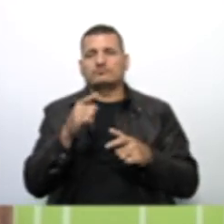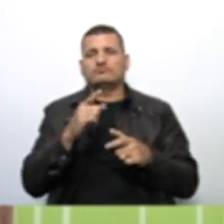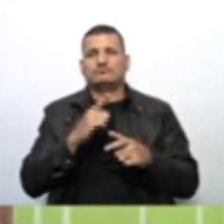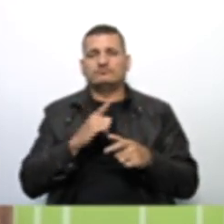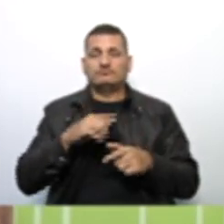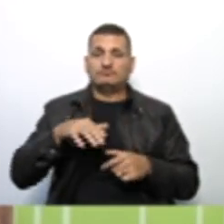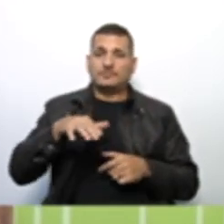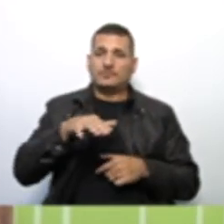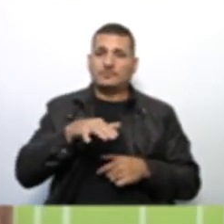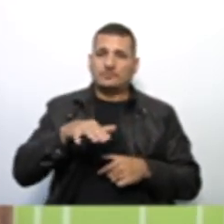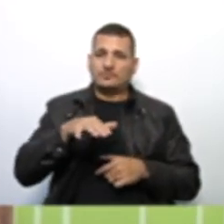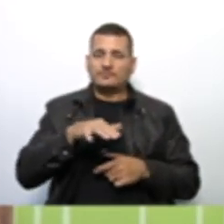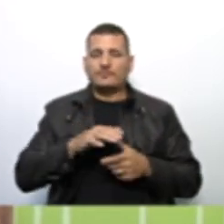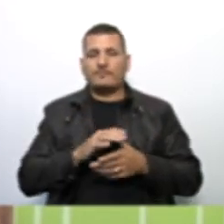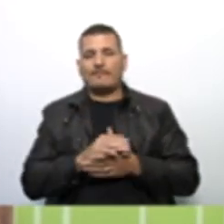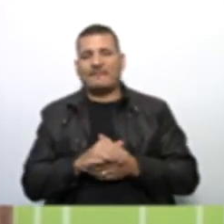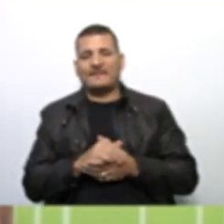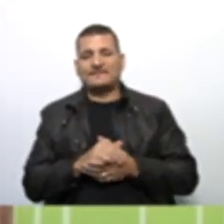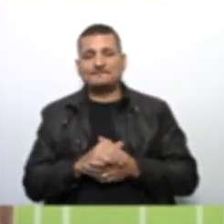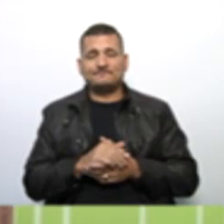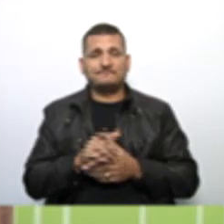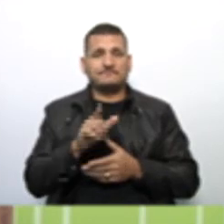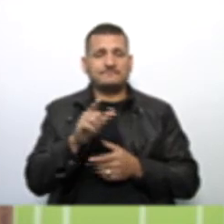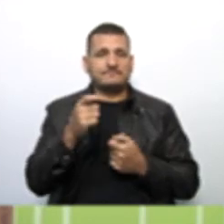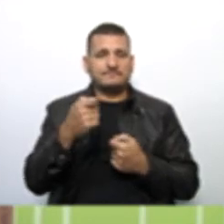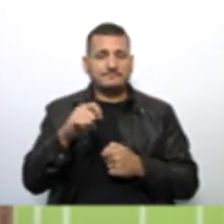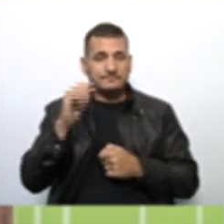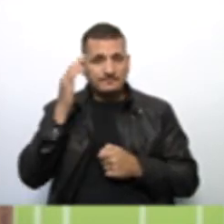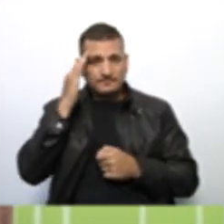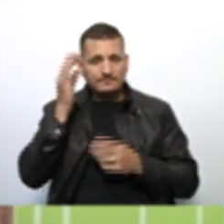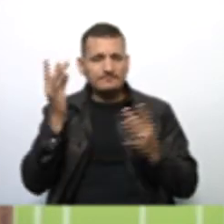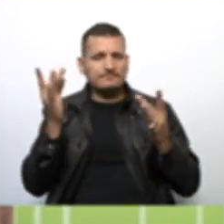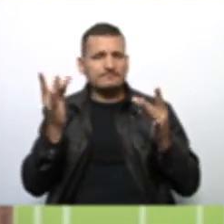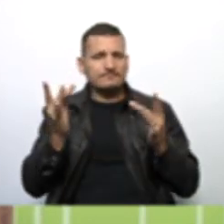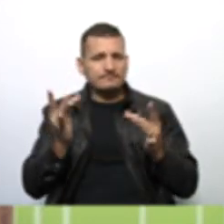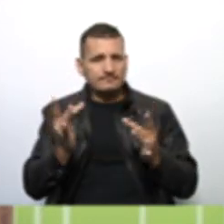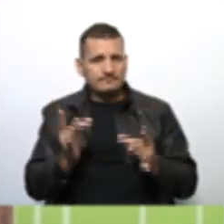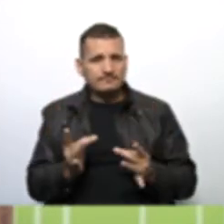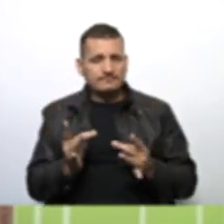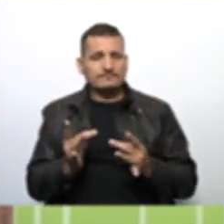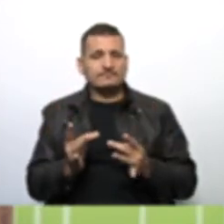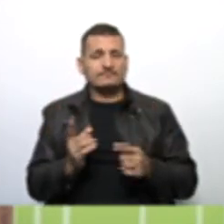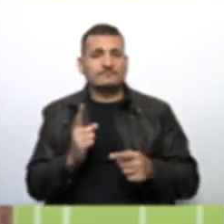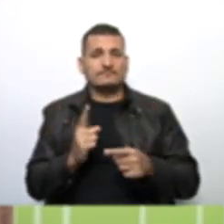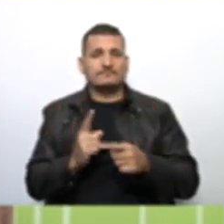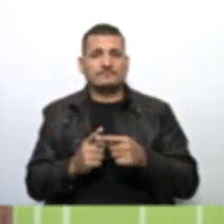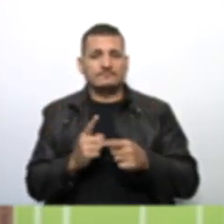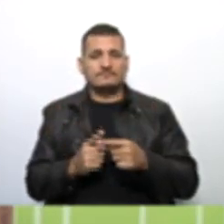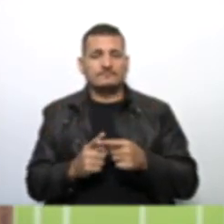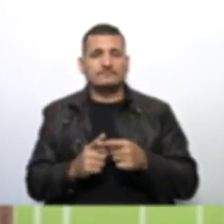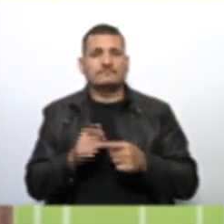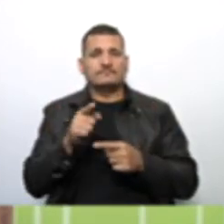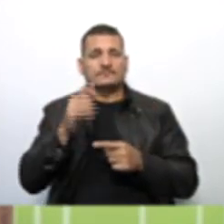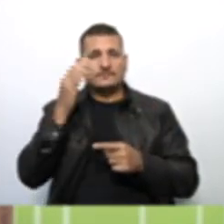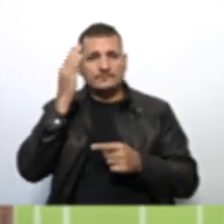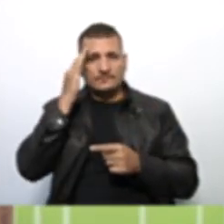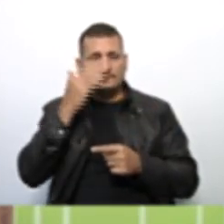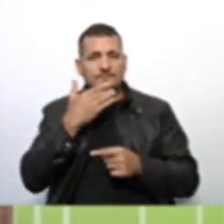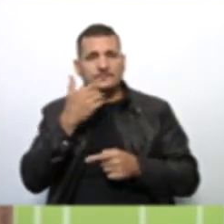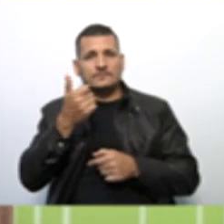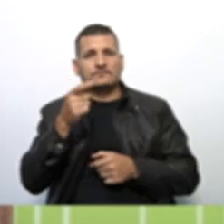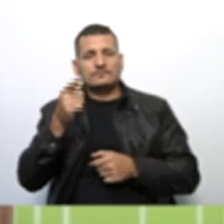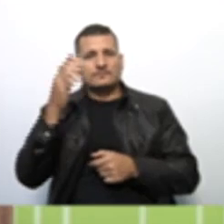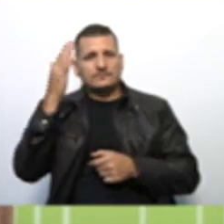naquele ambiente. Então, pessoal, você tem que entender bem detalhado mesmo, porque quando você compreende melhor,